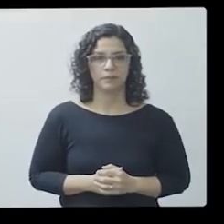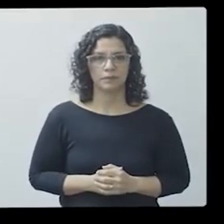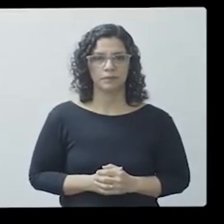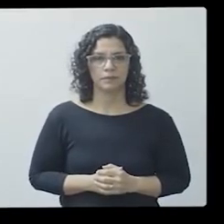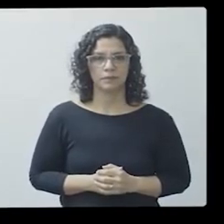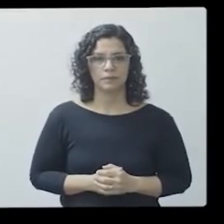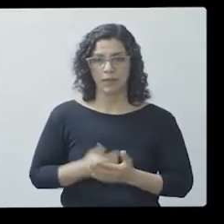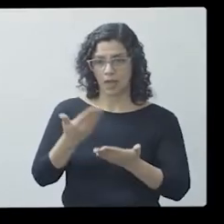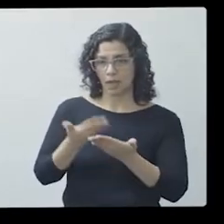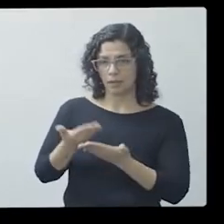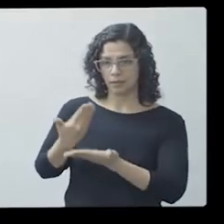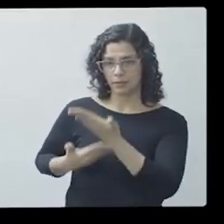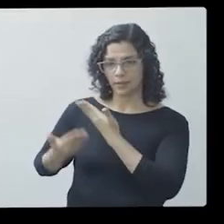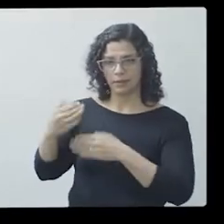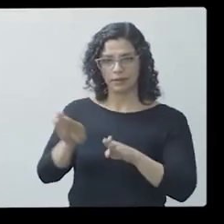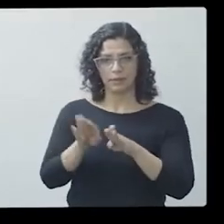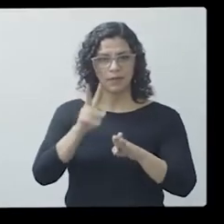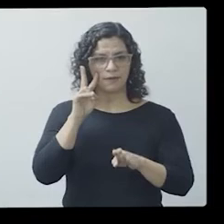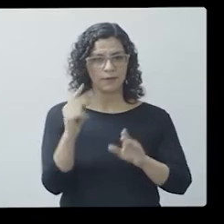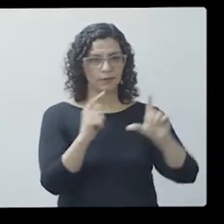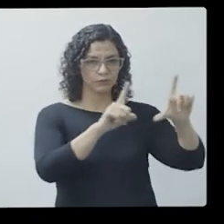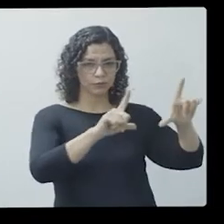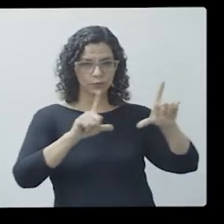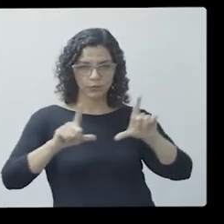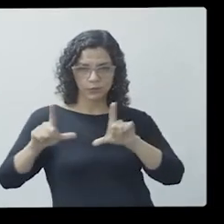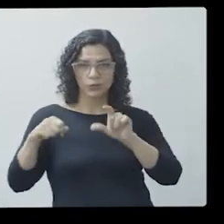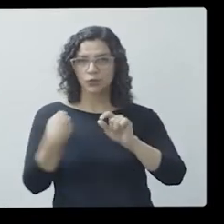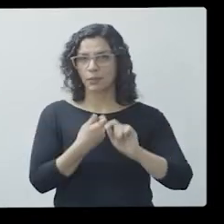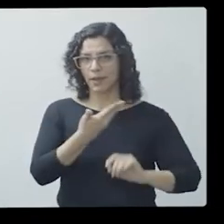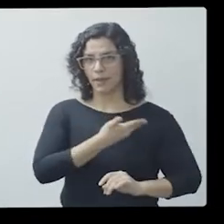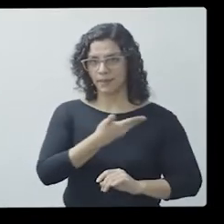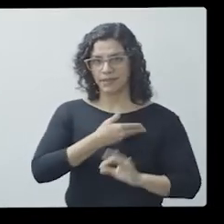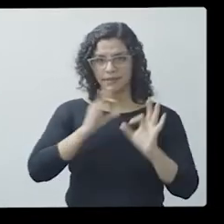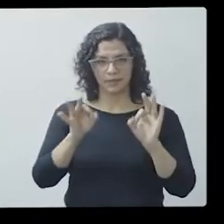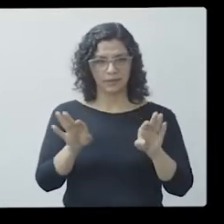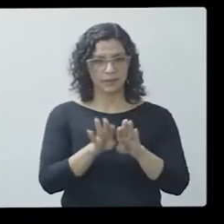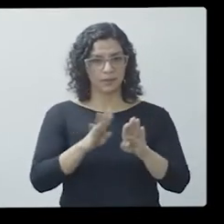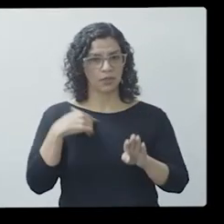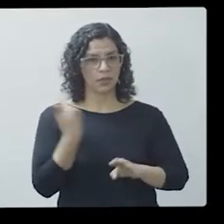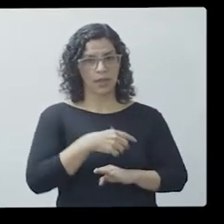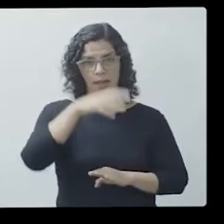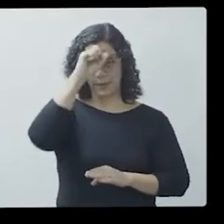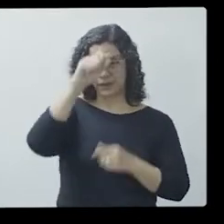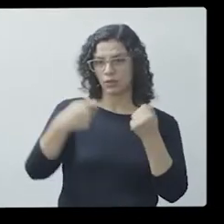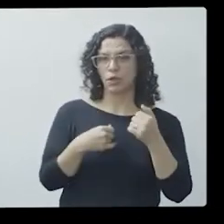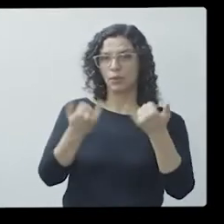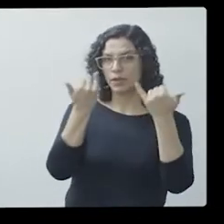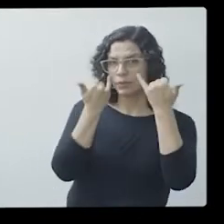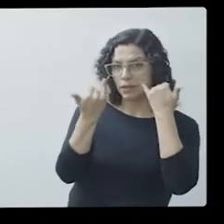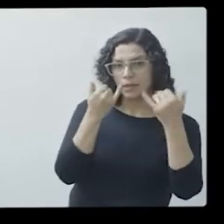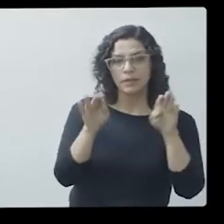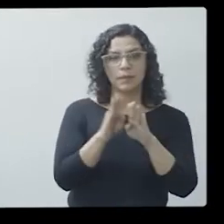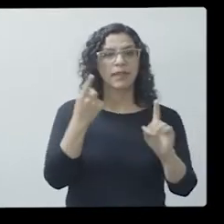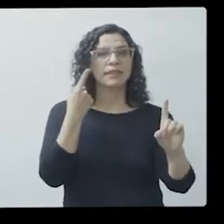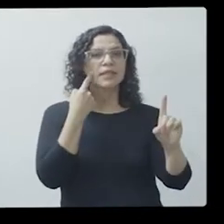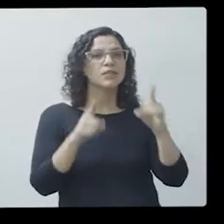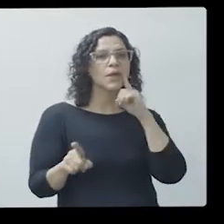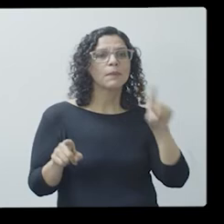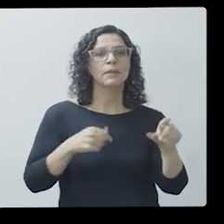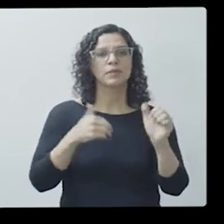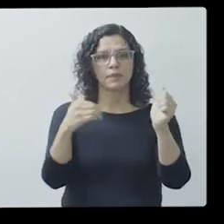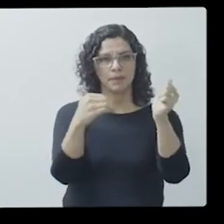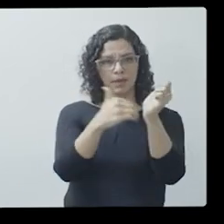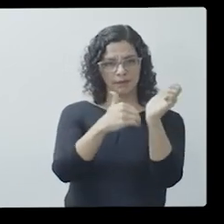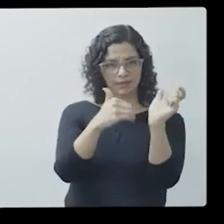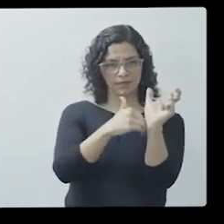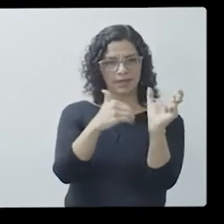Na aula anterior, vimos algumas imagens sobre a amizade. Aprendíamos o que é reportagem e descobrimos a palavra